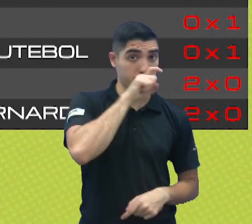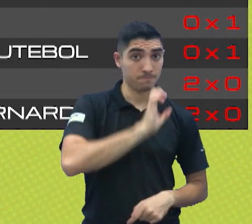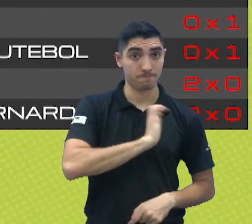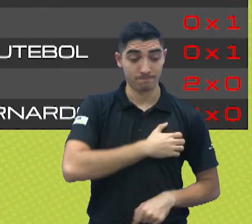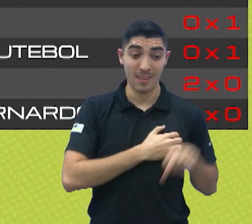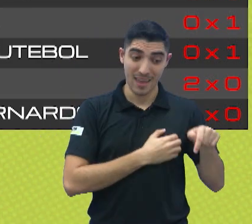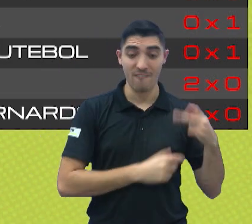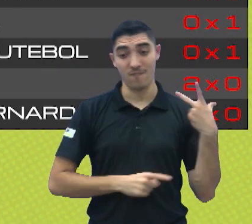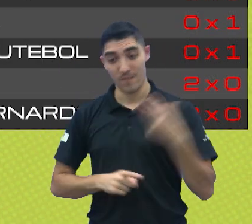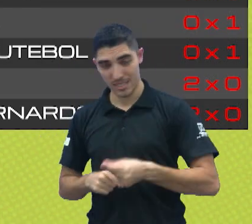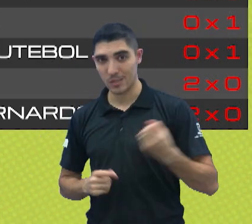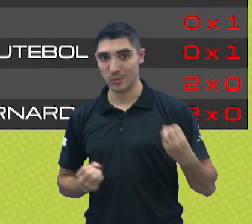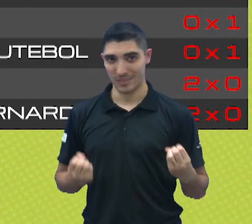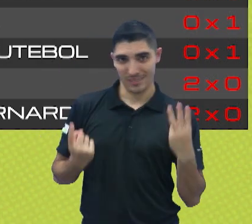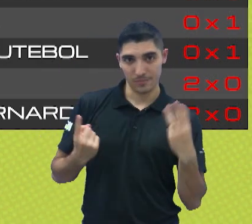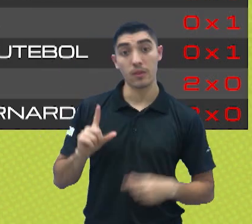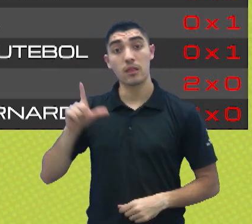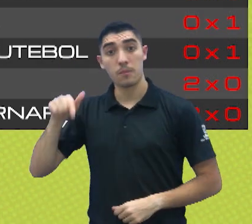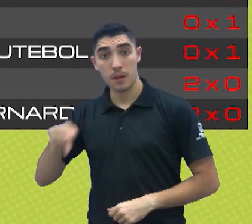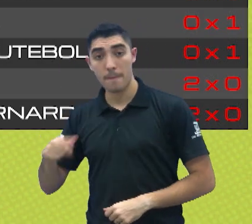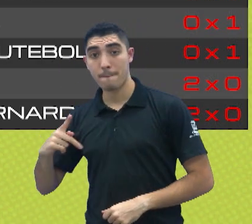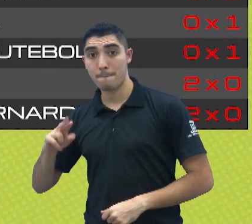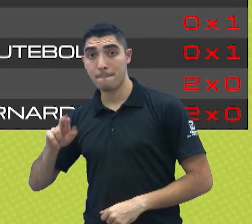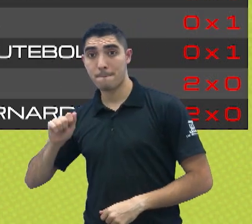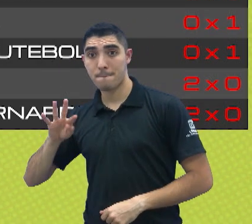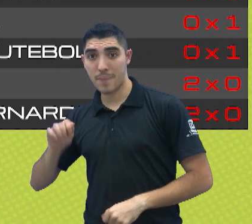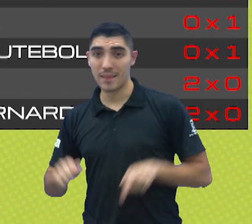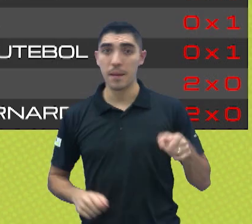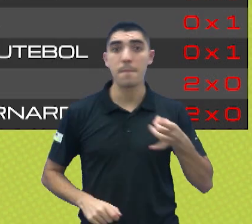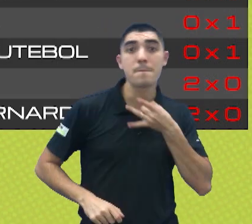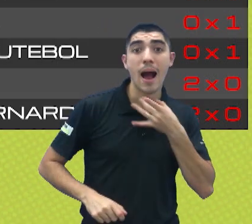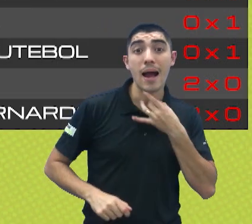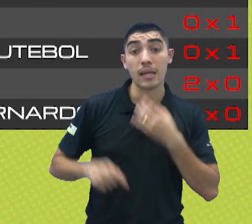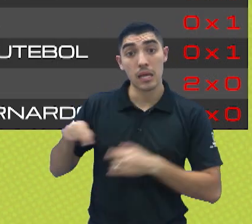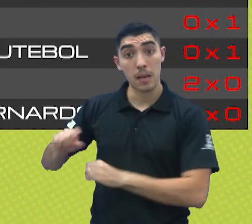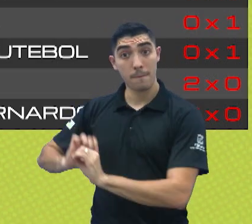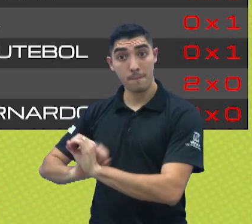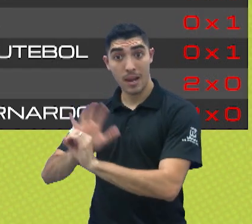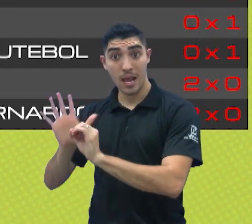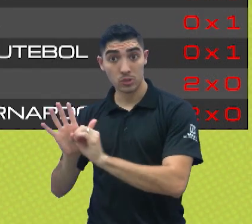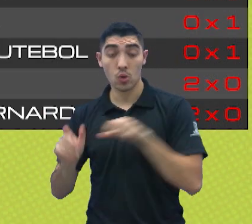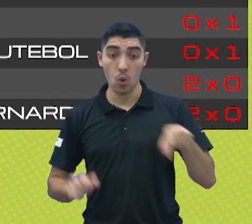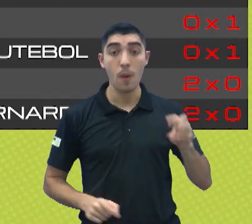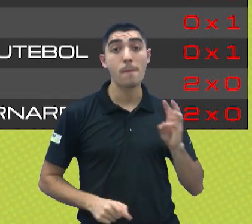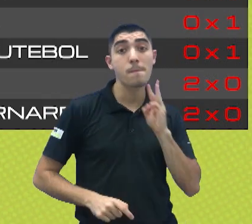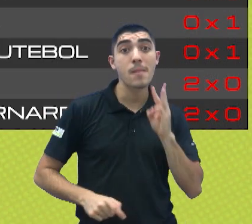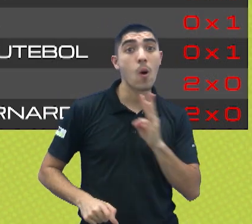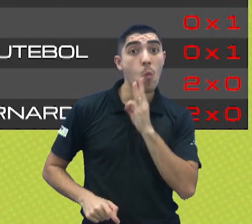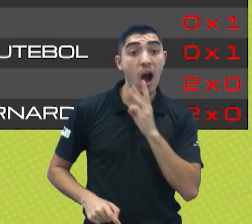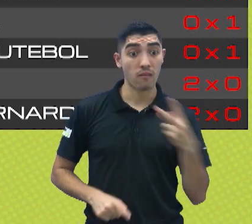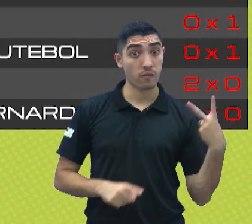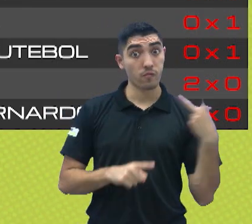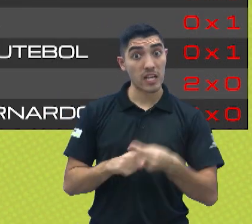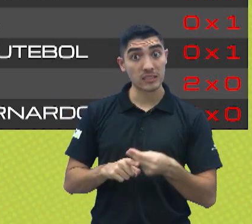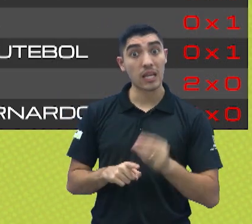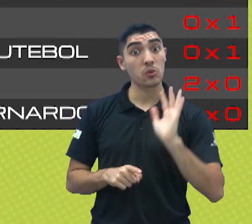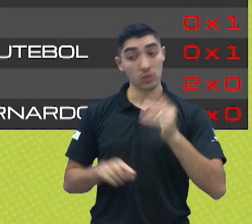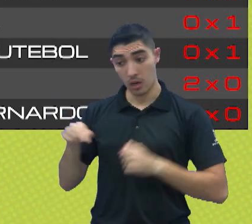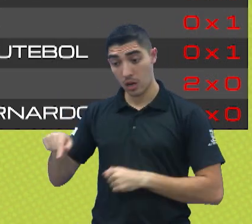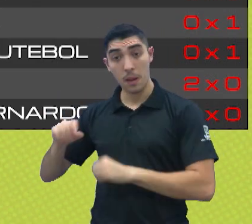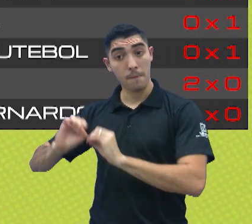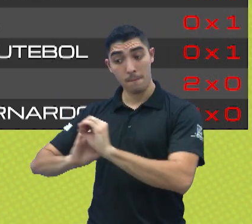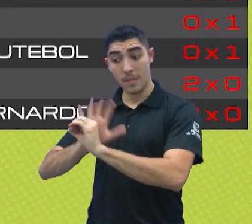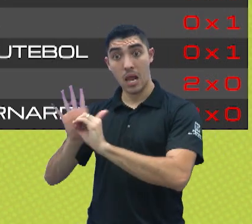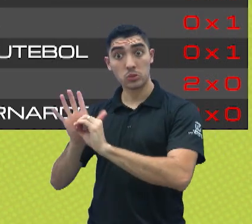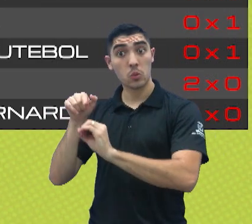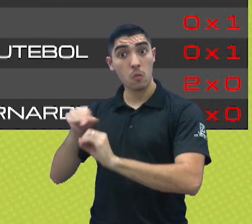José 3-1, o Prata da Casa enfrenta o Marília, Mirassol e Mauá. Esse aqui é um resultado interessante, o Mauá batendo o Mirassol, que tem aí um bom centro de